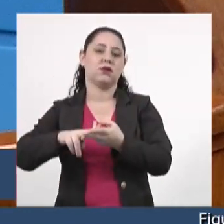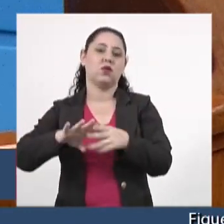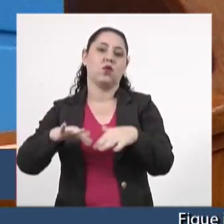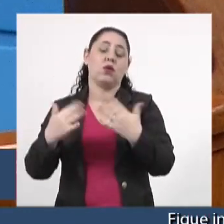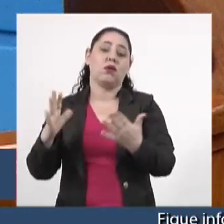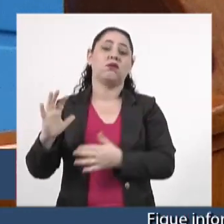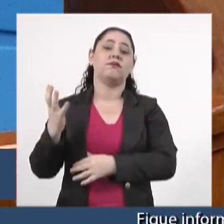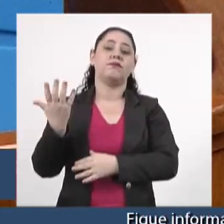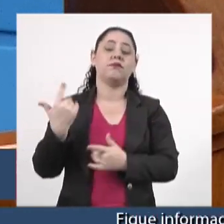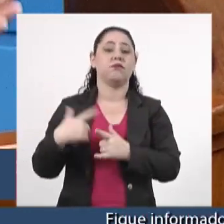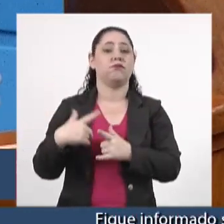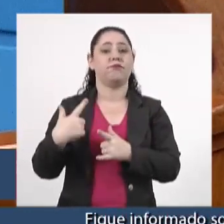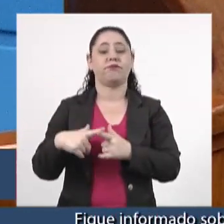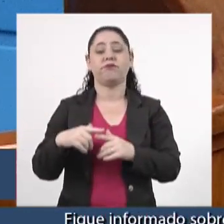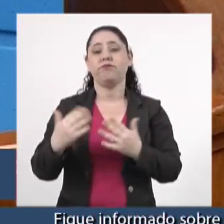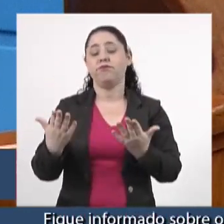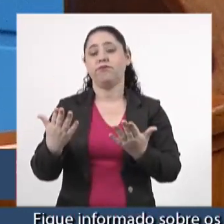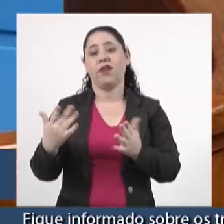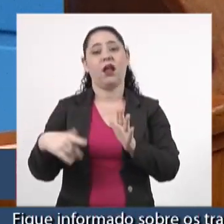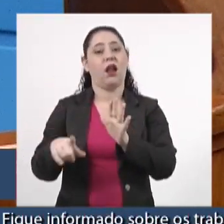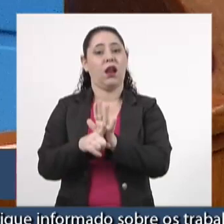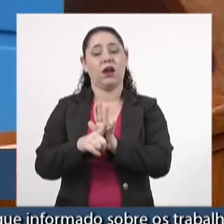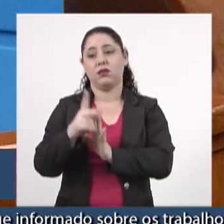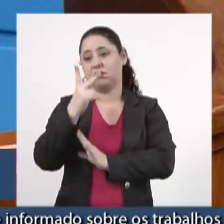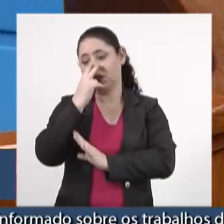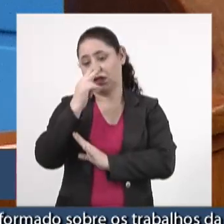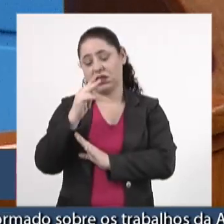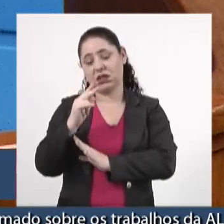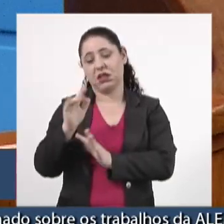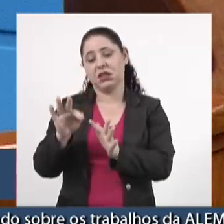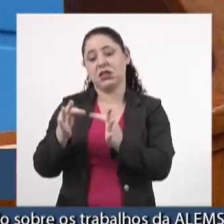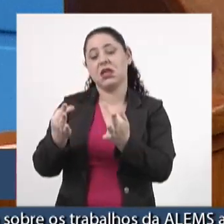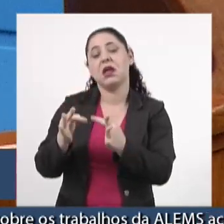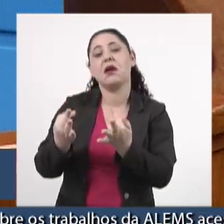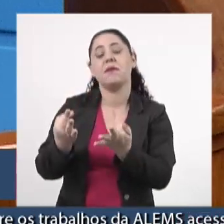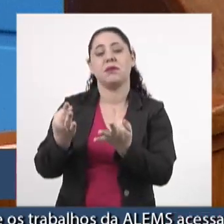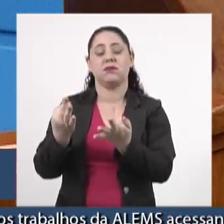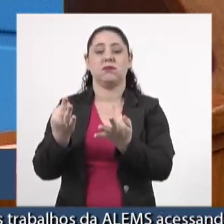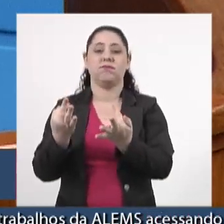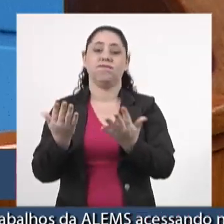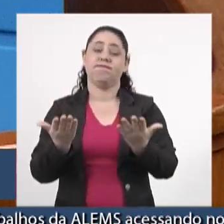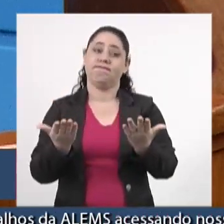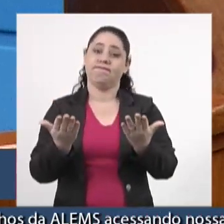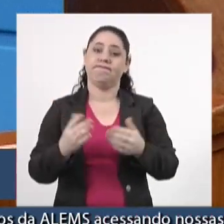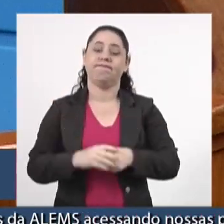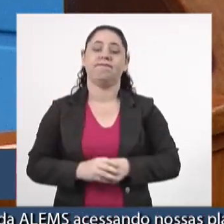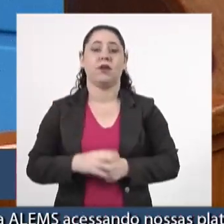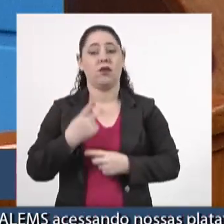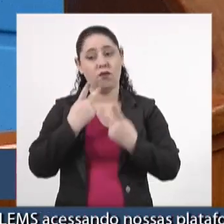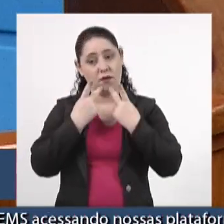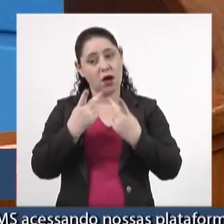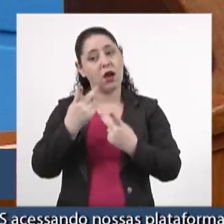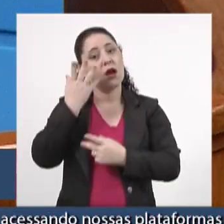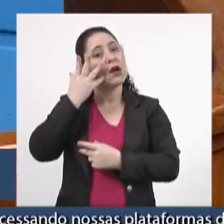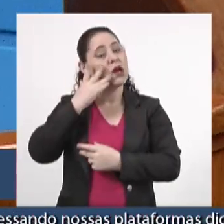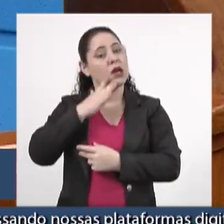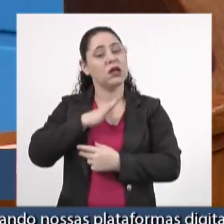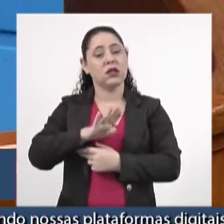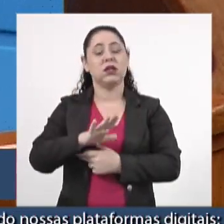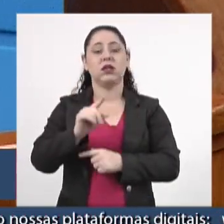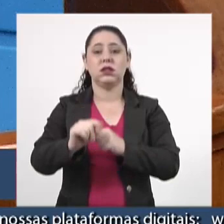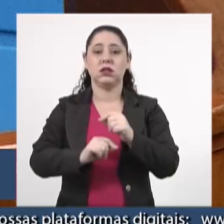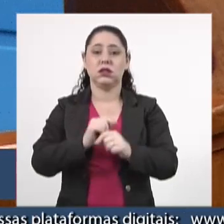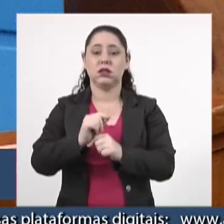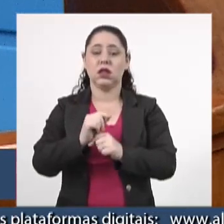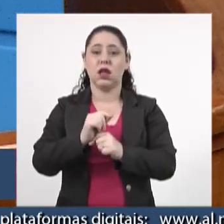casos, né? Porque, enfim, a lei é um pouco branda nessa questão. Então, eu falo que as crianças elas